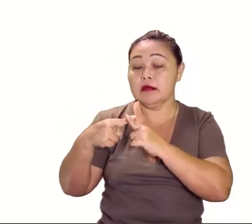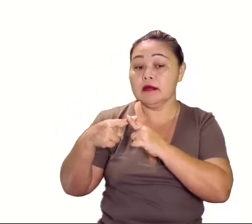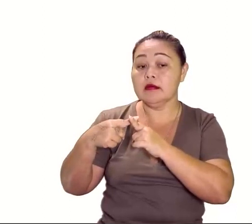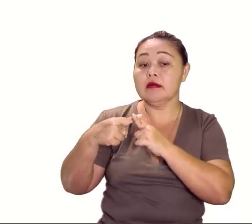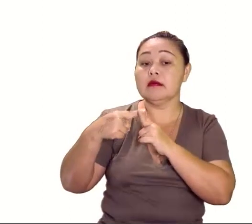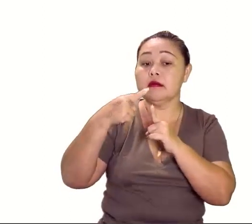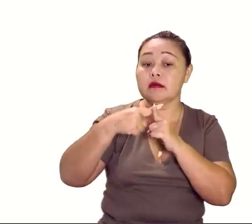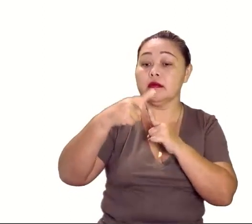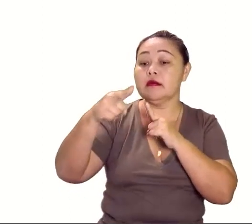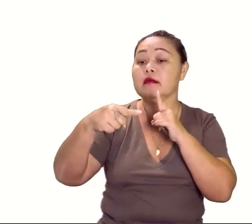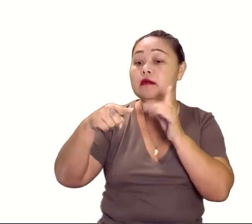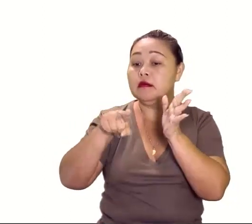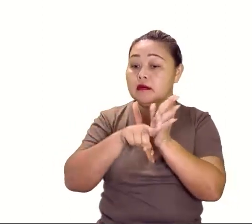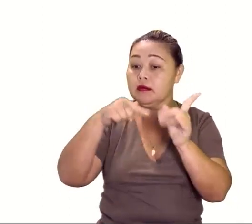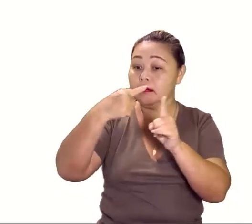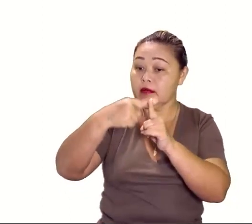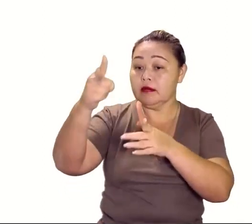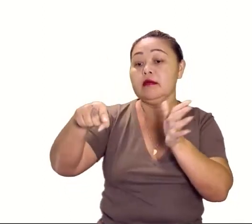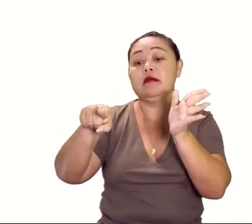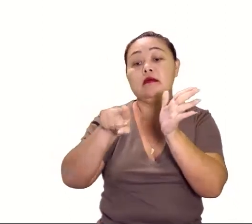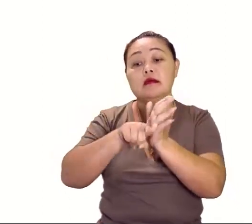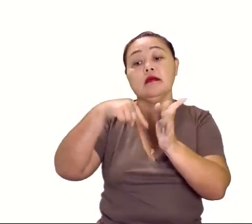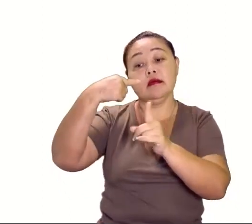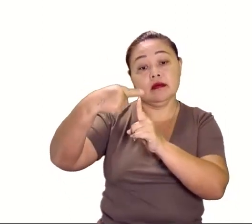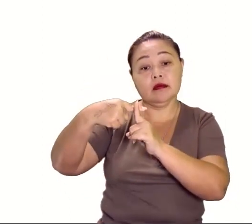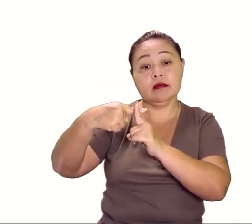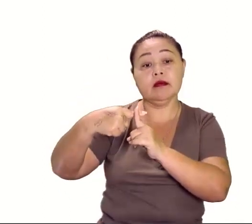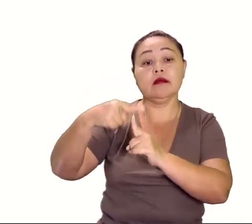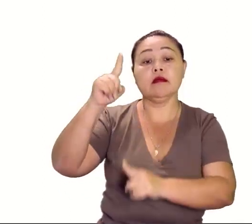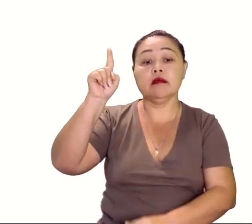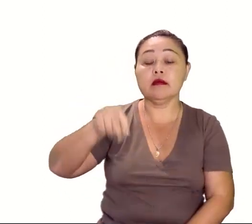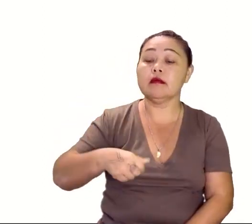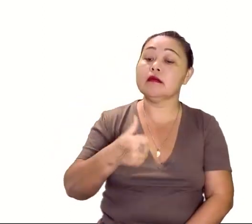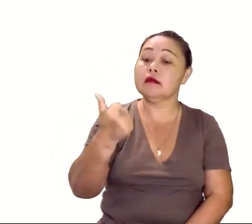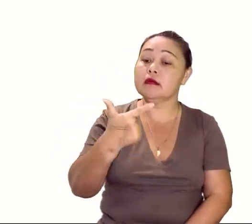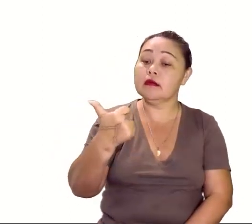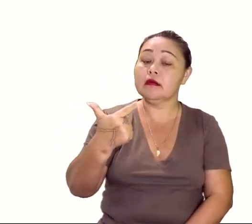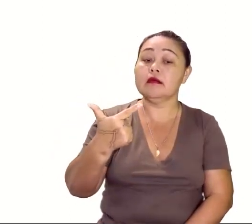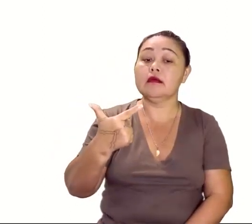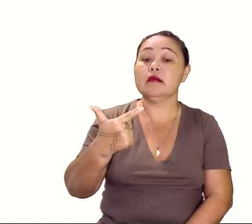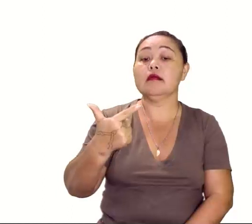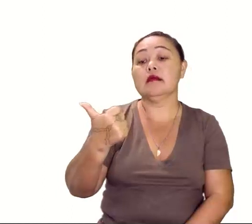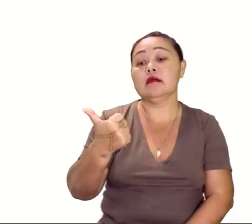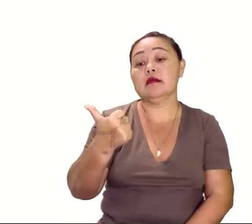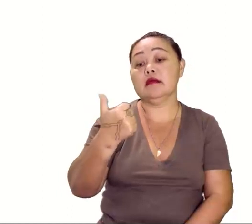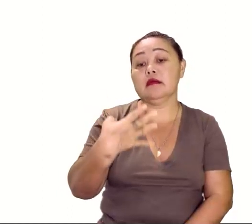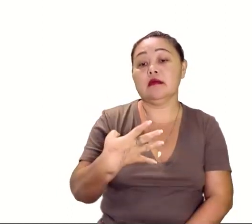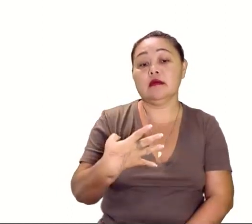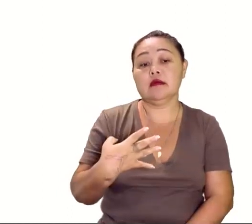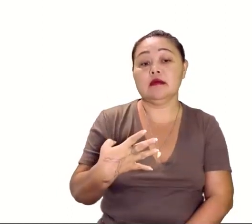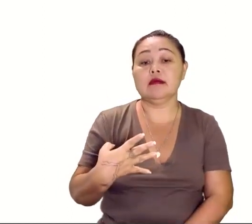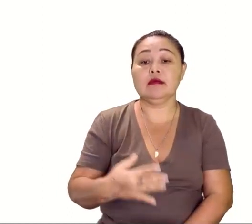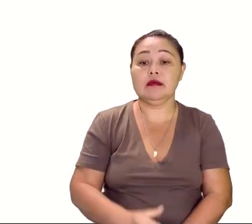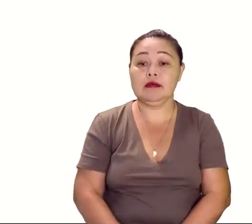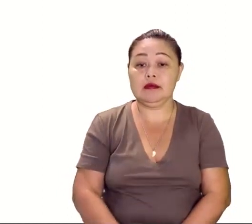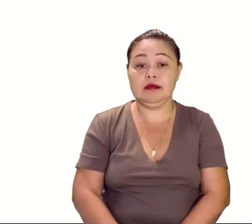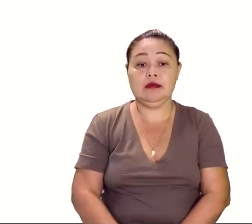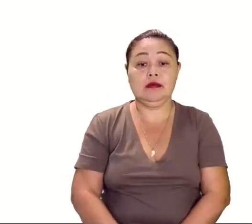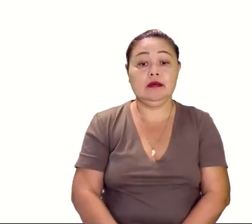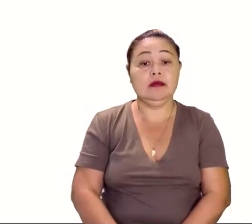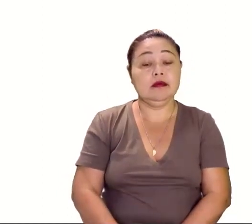com mais vai dar menos, com menos vai dar mais. 3 vezes 4? 12. 2 vezes 12? 24. 24.